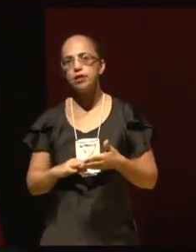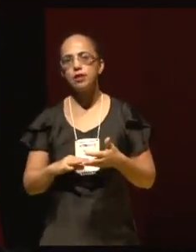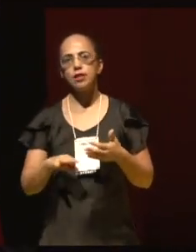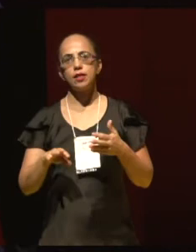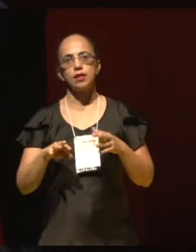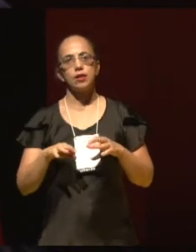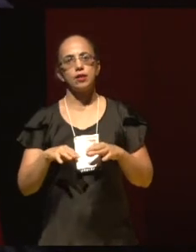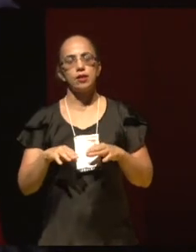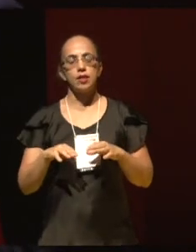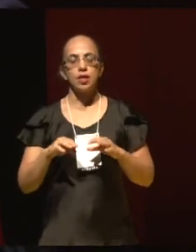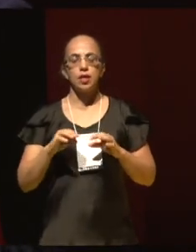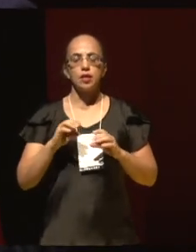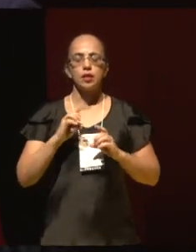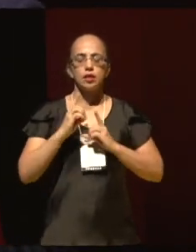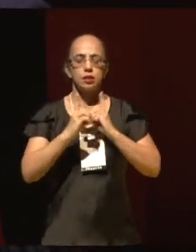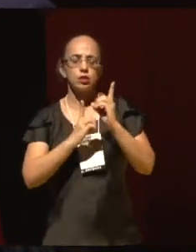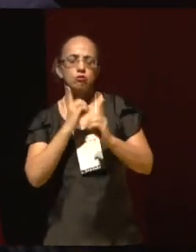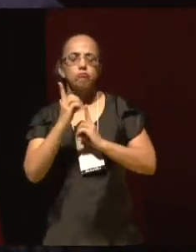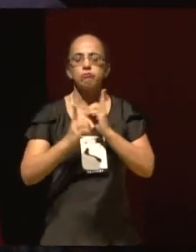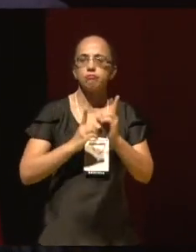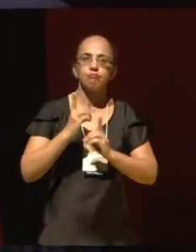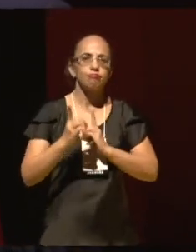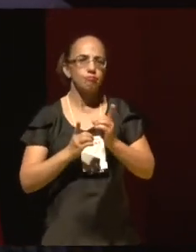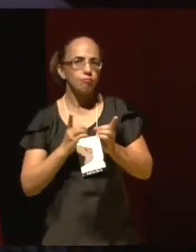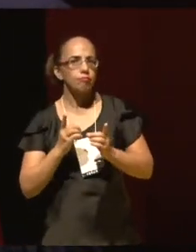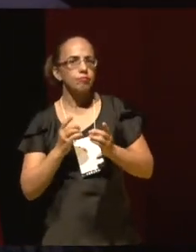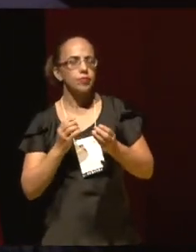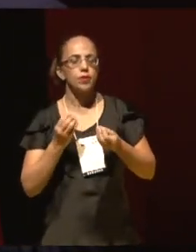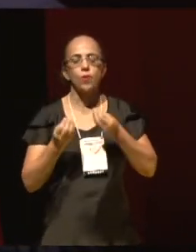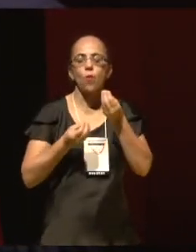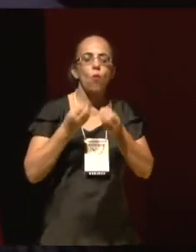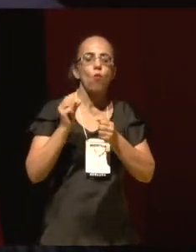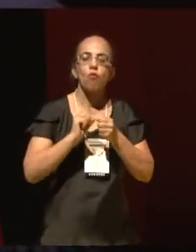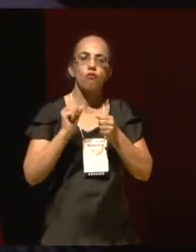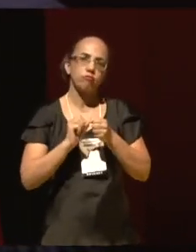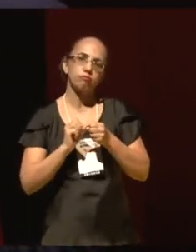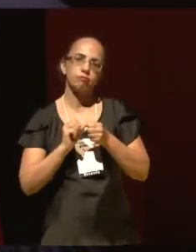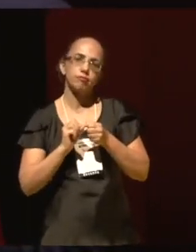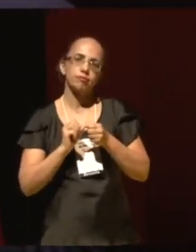As dinâmicas serão feitas desse jeito.